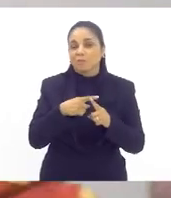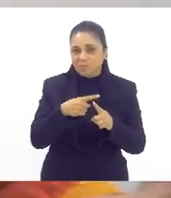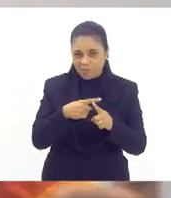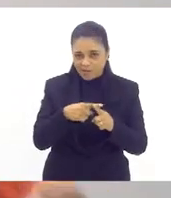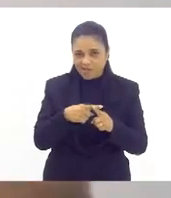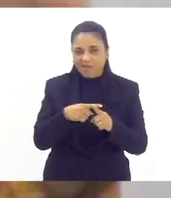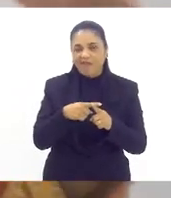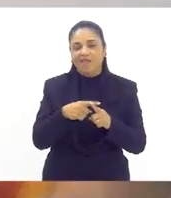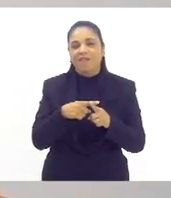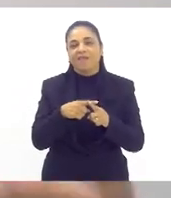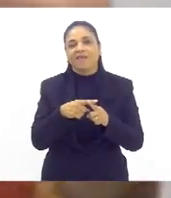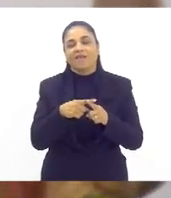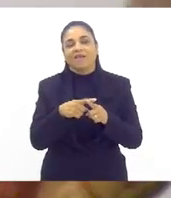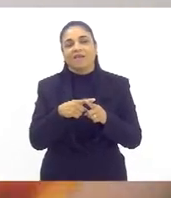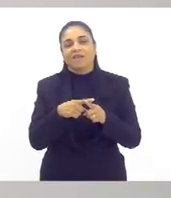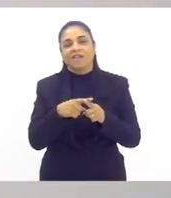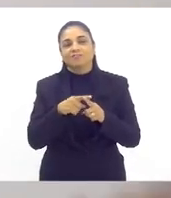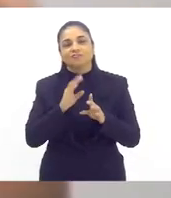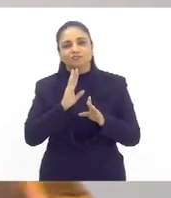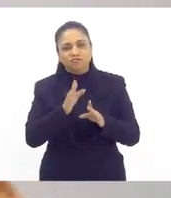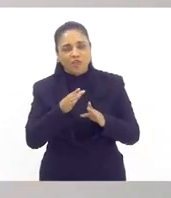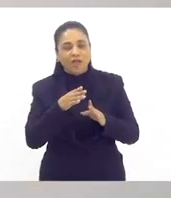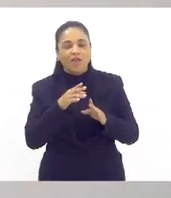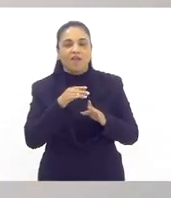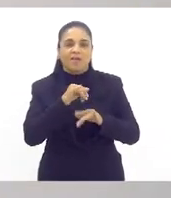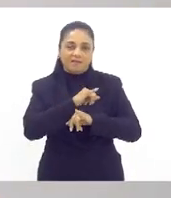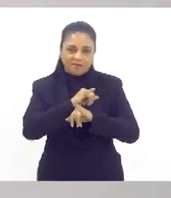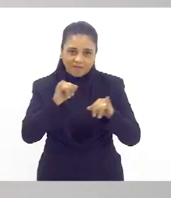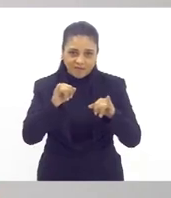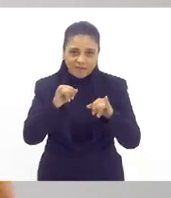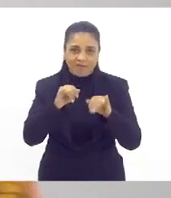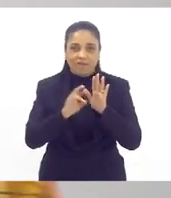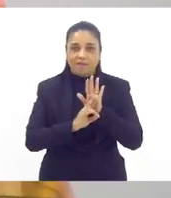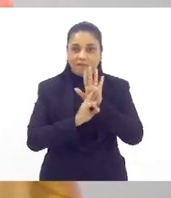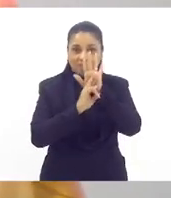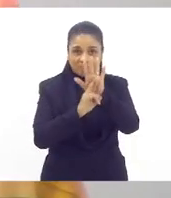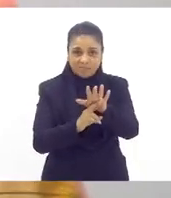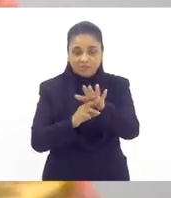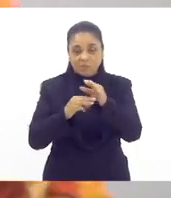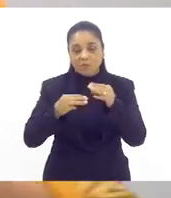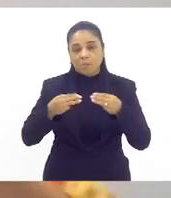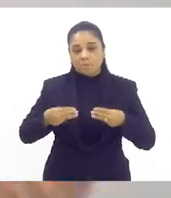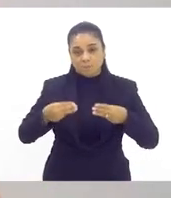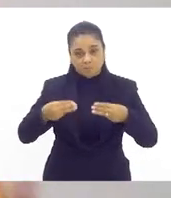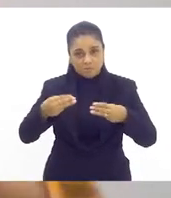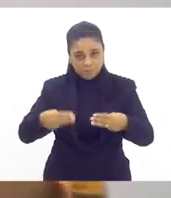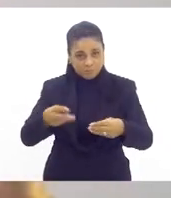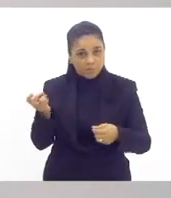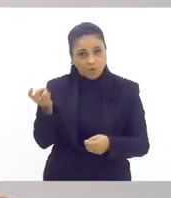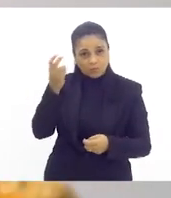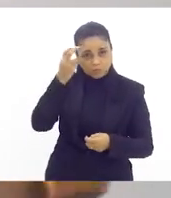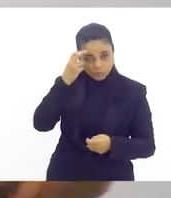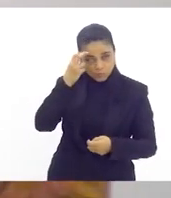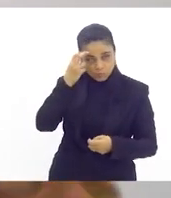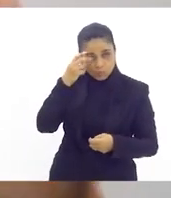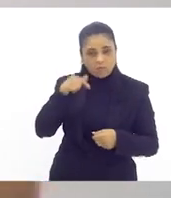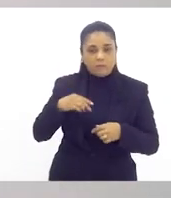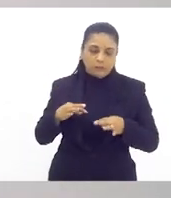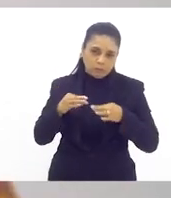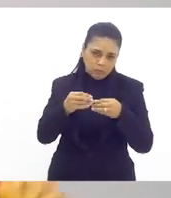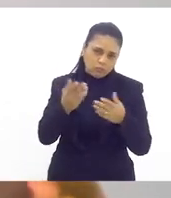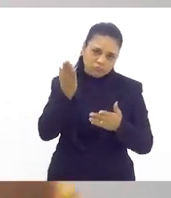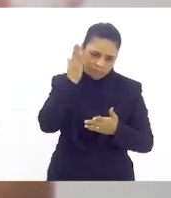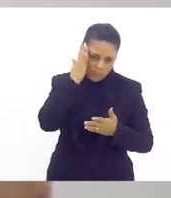também também já foi estado pelo próprio representante do ministério da cultura e a gente todos nós que estamos aqui